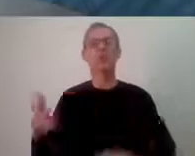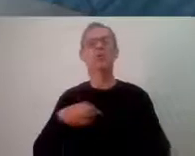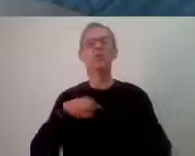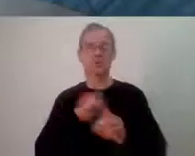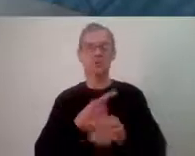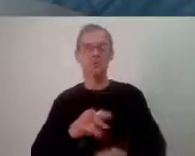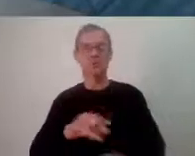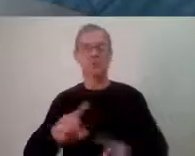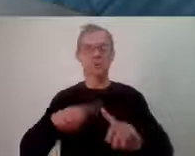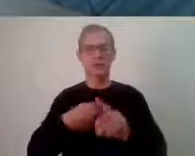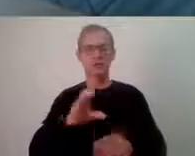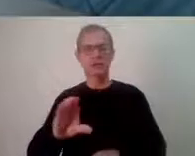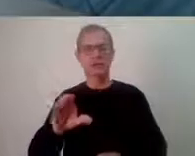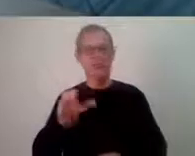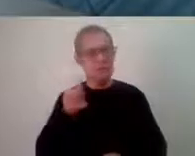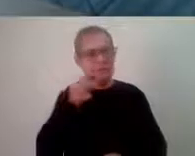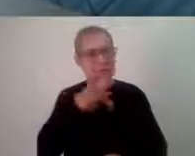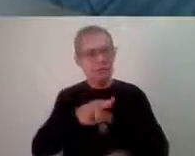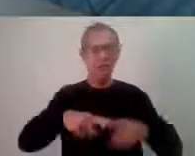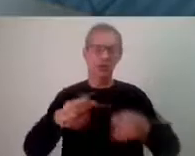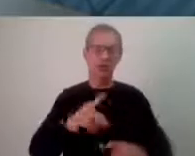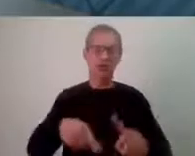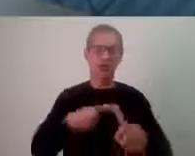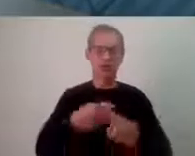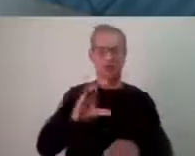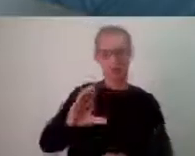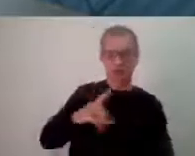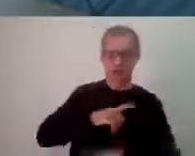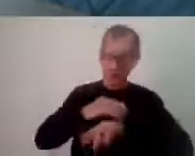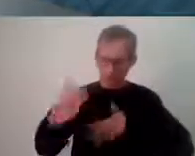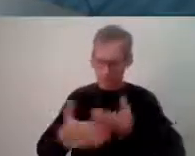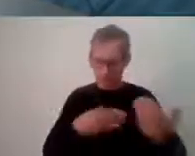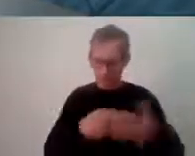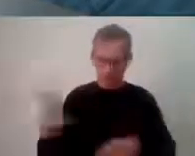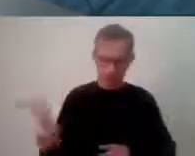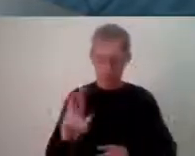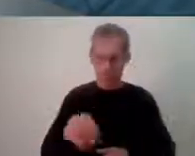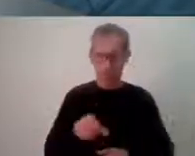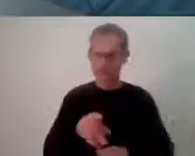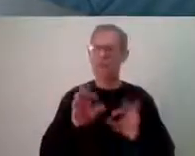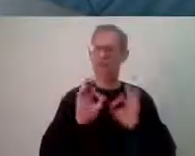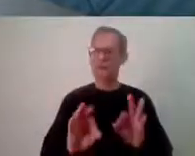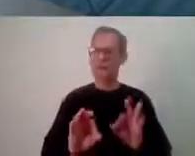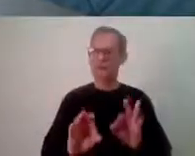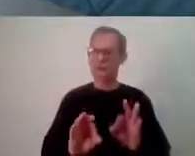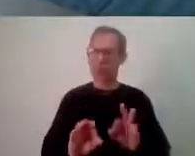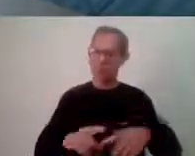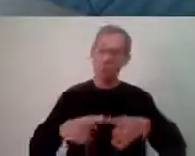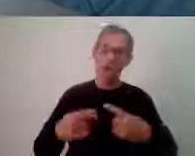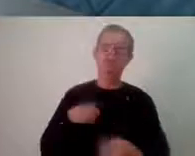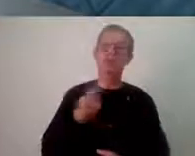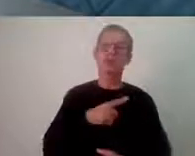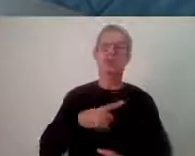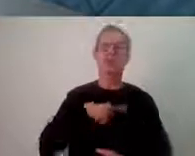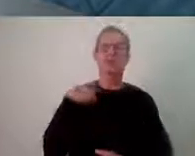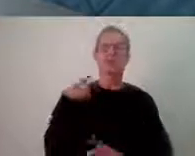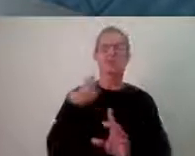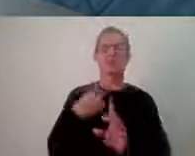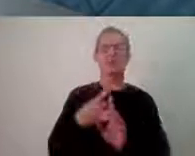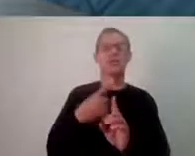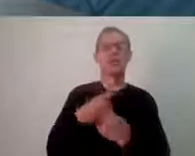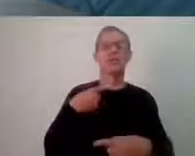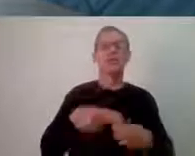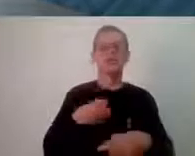mais C, professora? Esse mais C, né, ele assume aí qualquer valor, seu raciocínio, tá certo? Mas como que a gente vai achar ele? Porque para